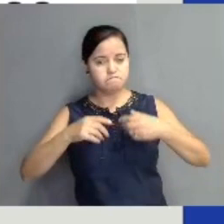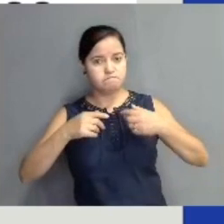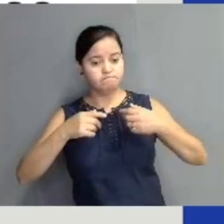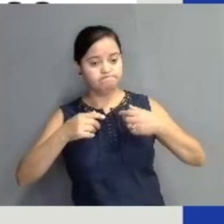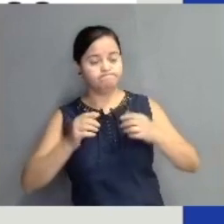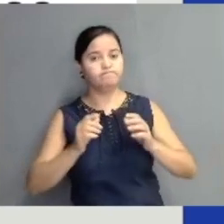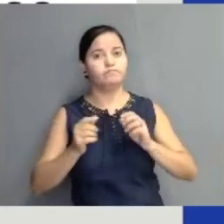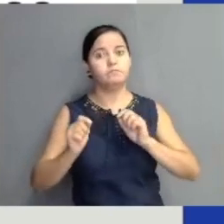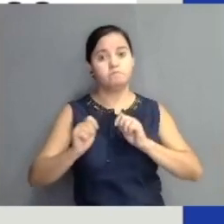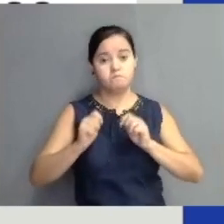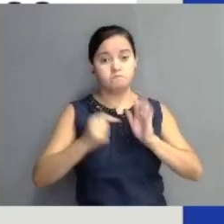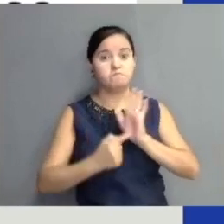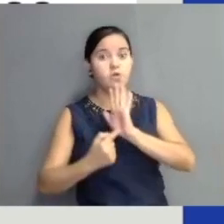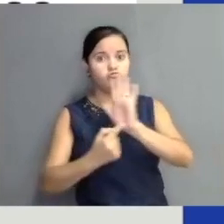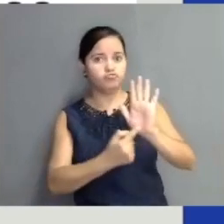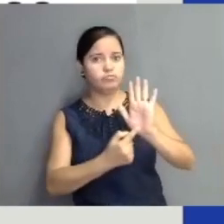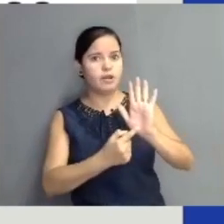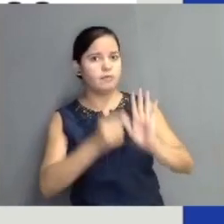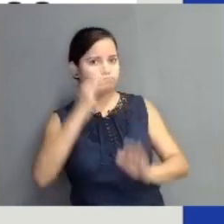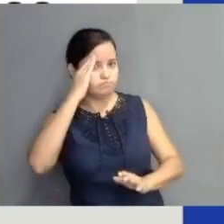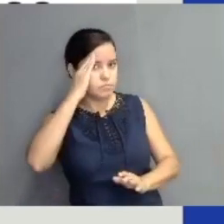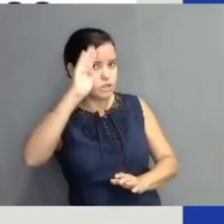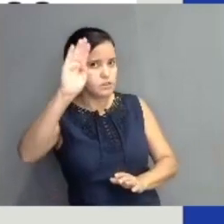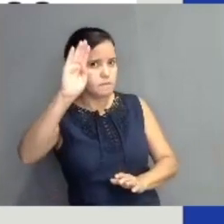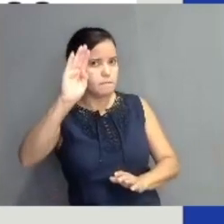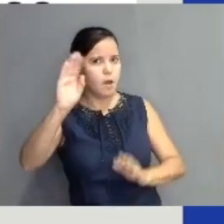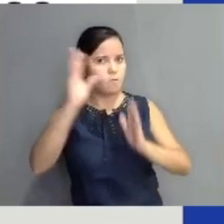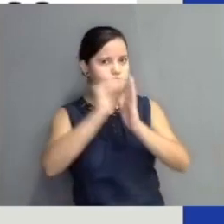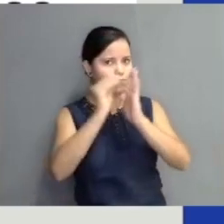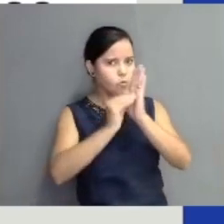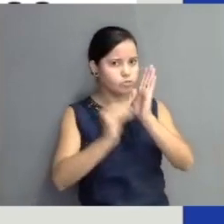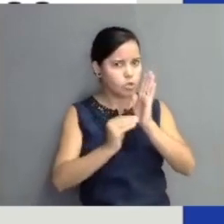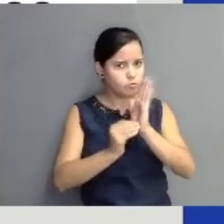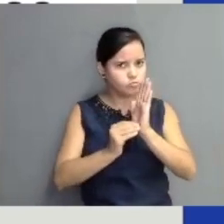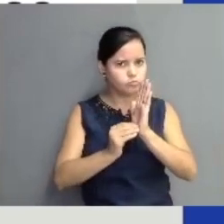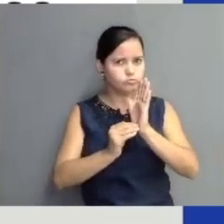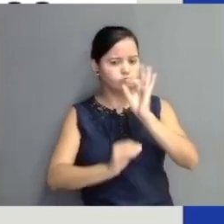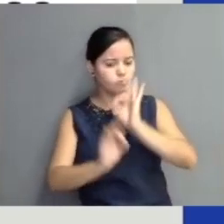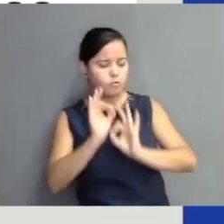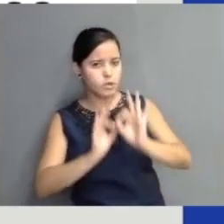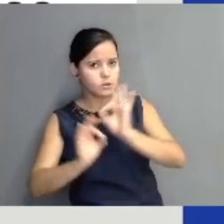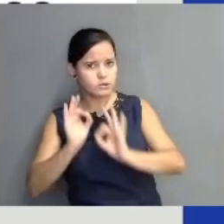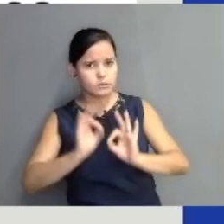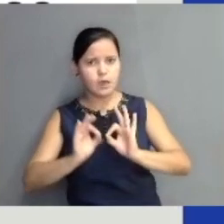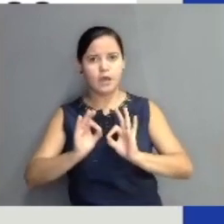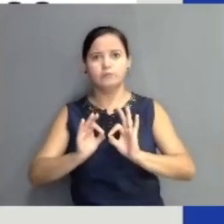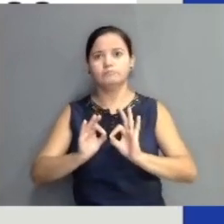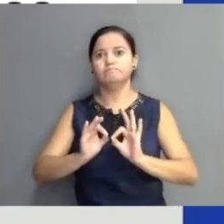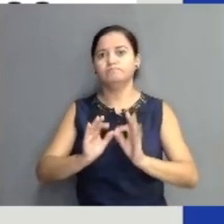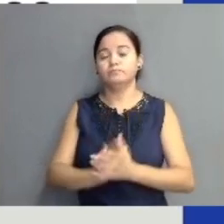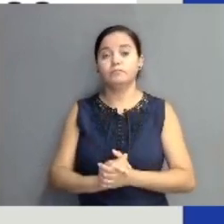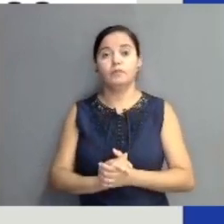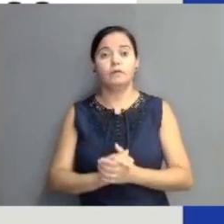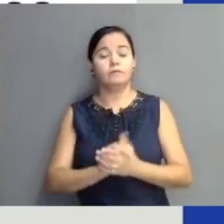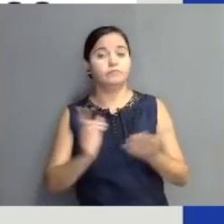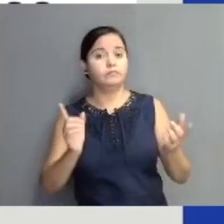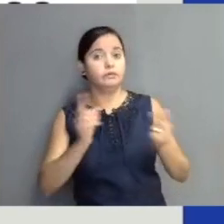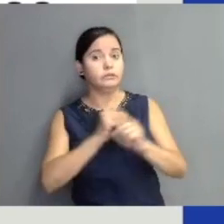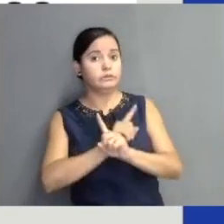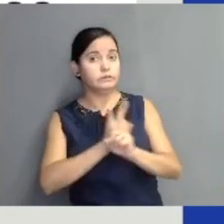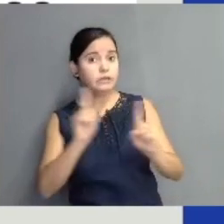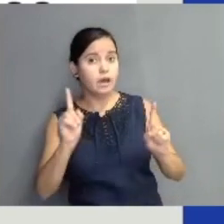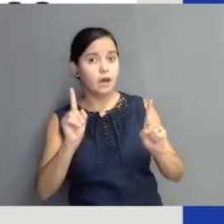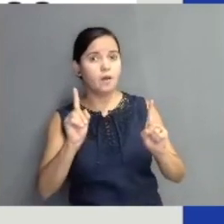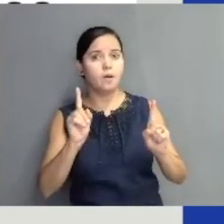destaque ao conteúdo das afirmações feitas, ao enunciado, né? E não à subjetividade de quem as